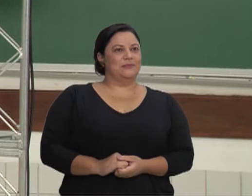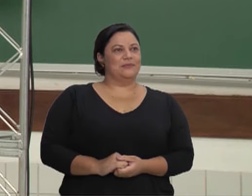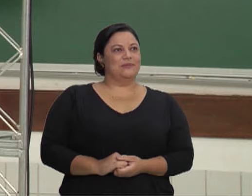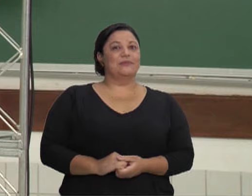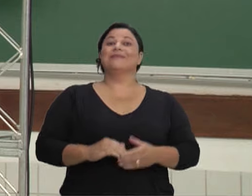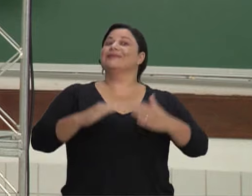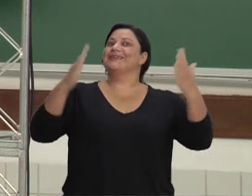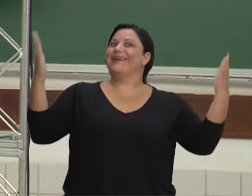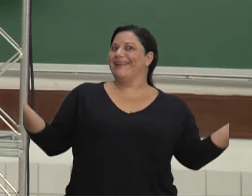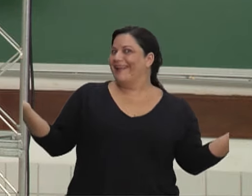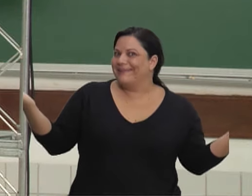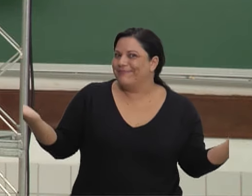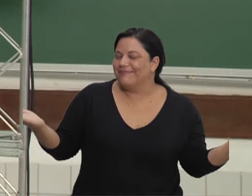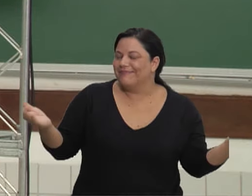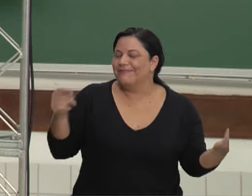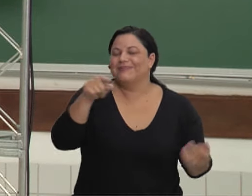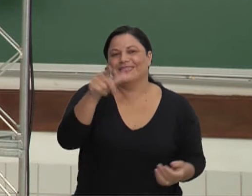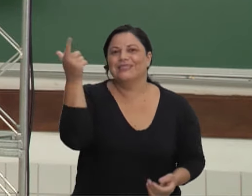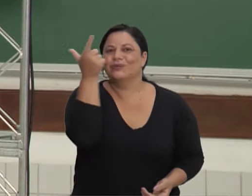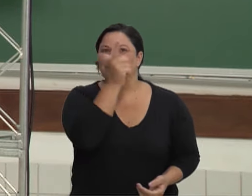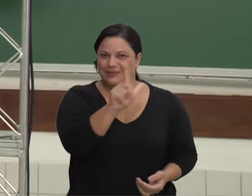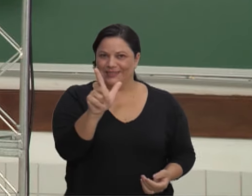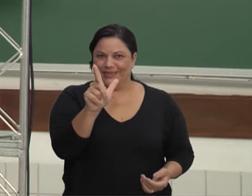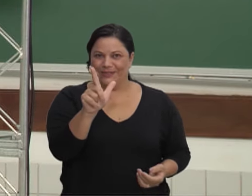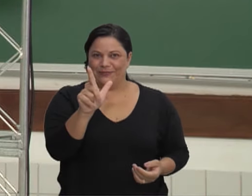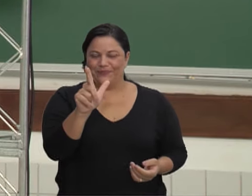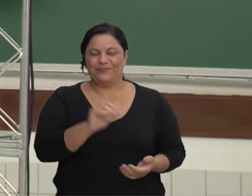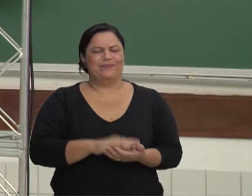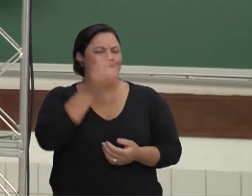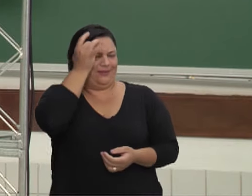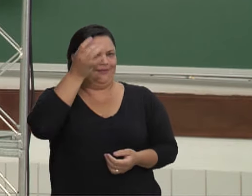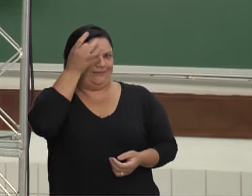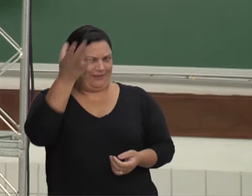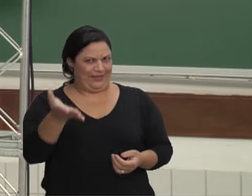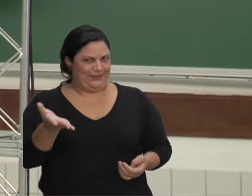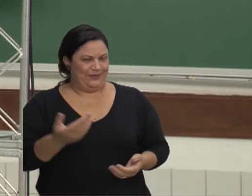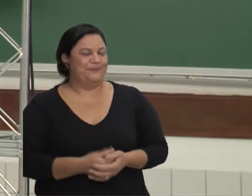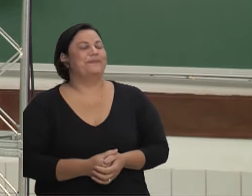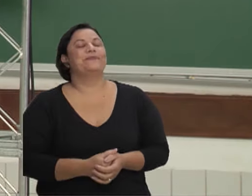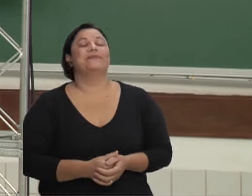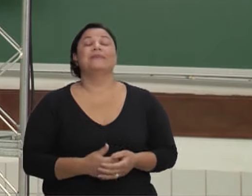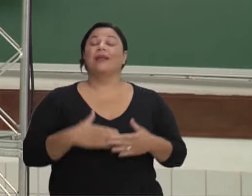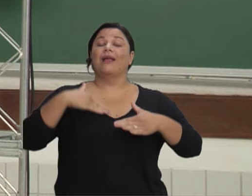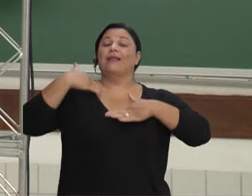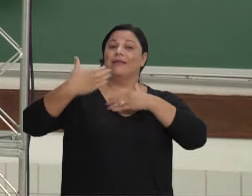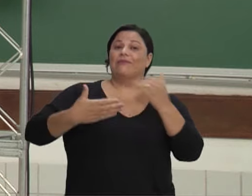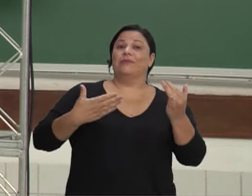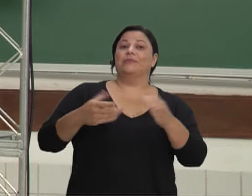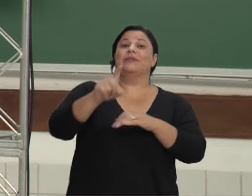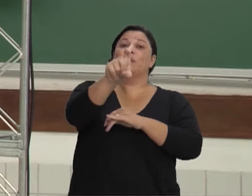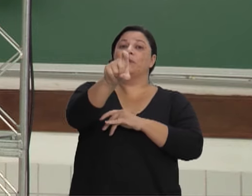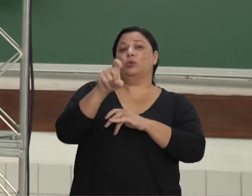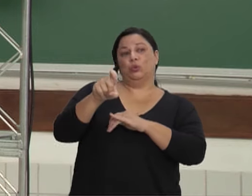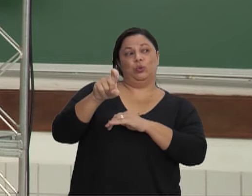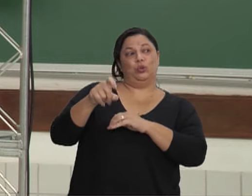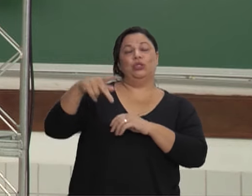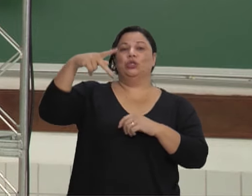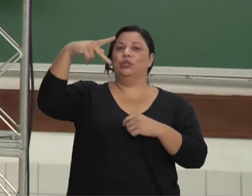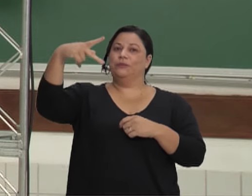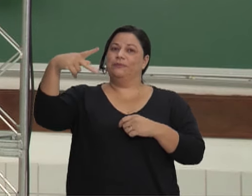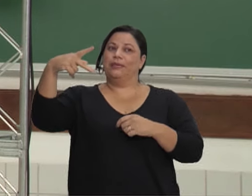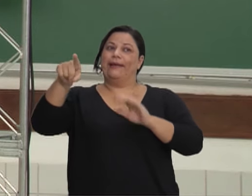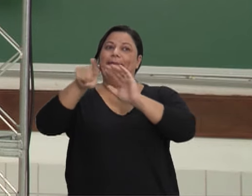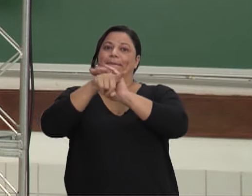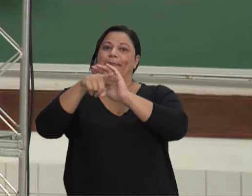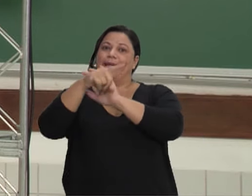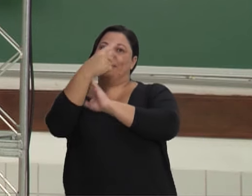E aí, galera? Conseguiram? Bem tranquilo, né? Então, vamos lá. Tem o meu x de P, que é menos 1,